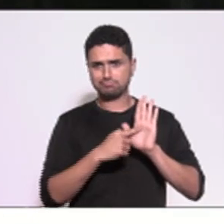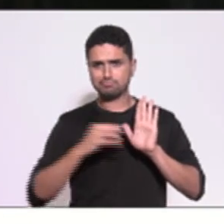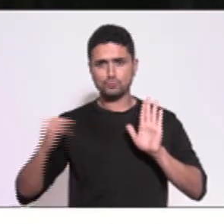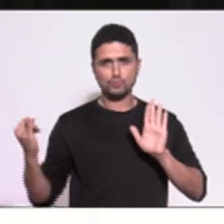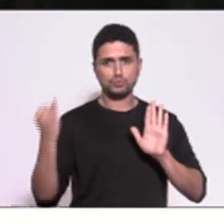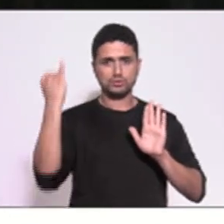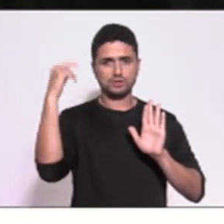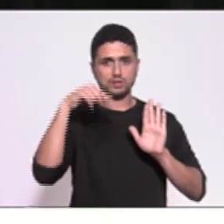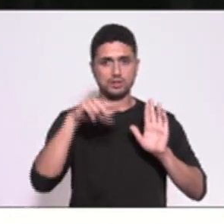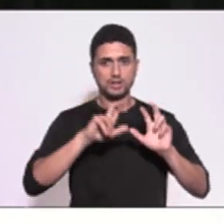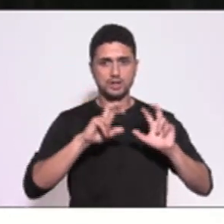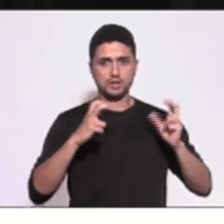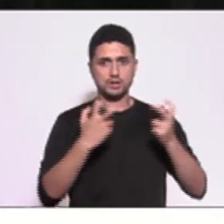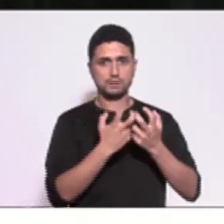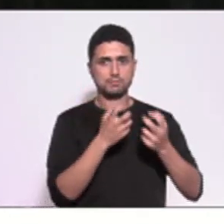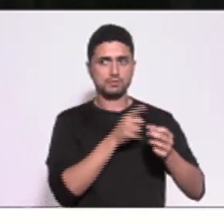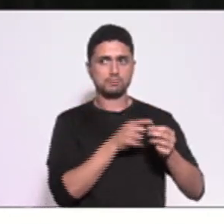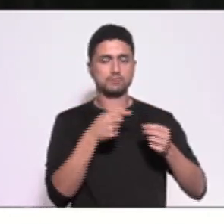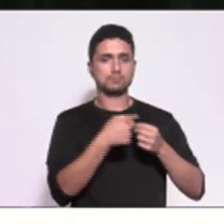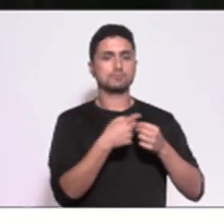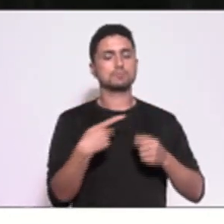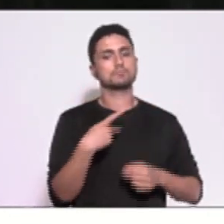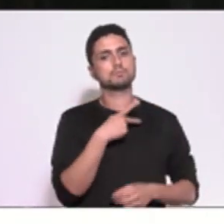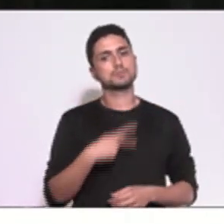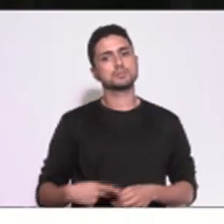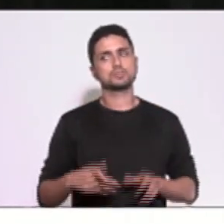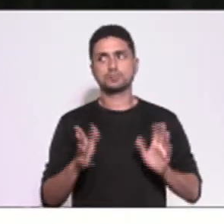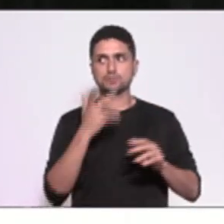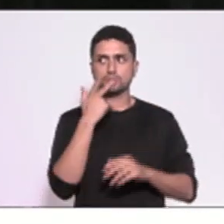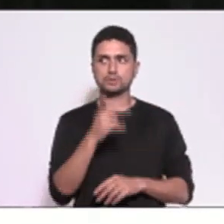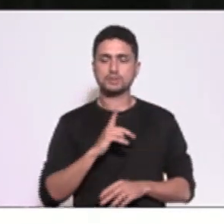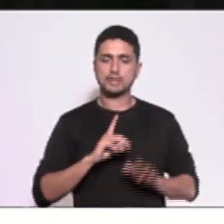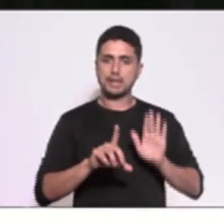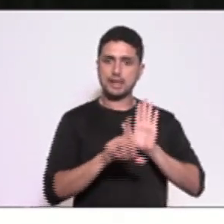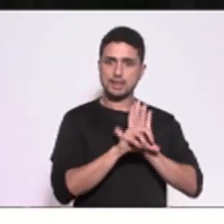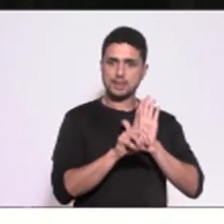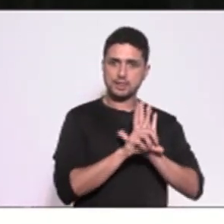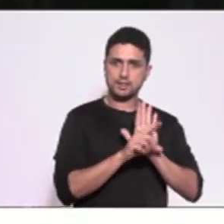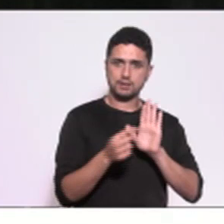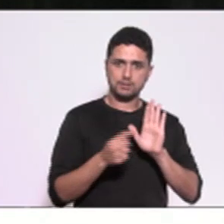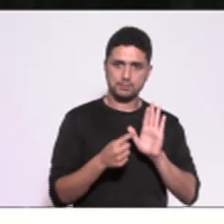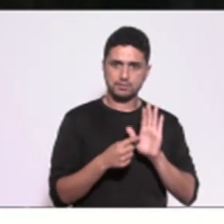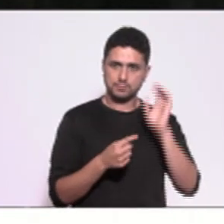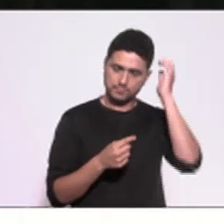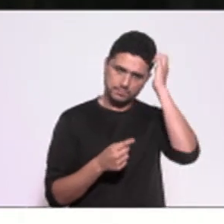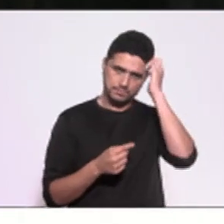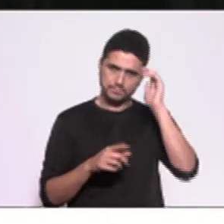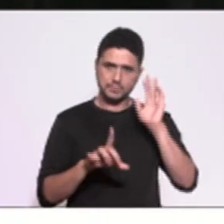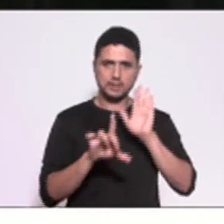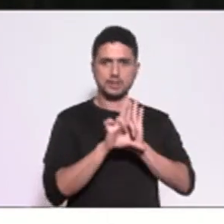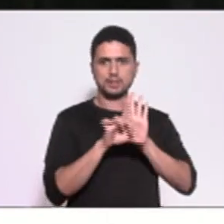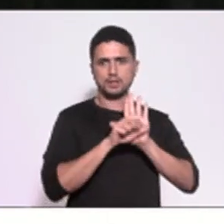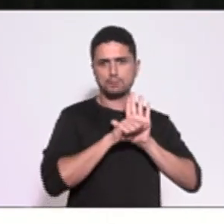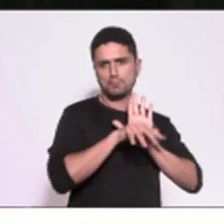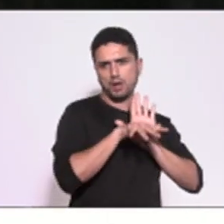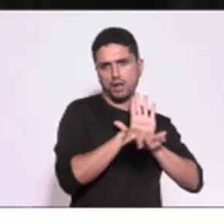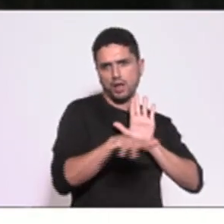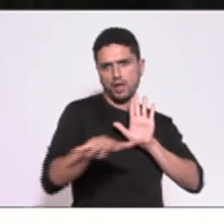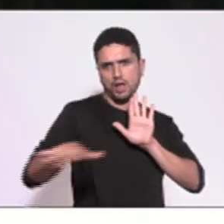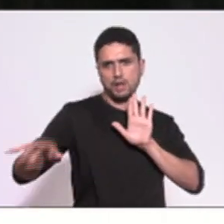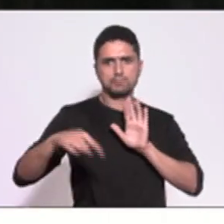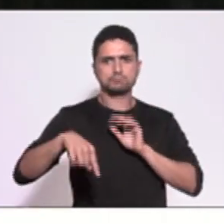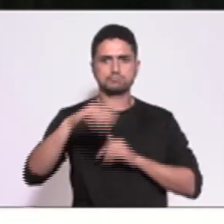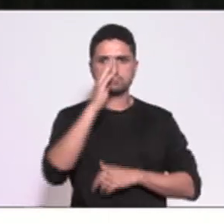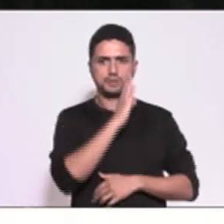Municipal, como o nosso presidente da Conib falou anteriormente, uma lei que foi copiada em todo o país, e é uma lei,